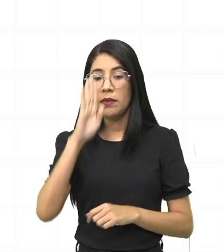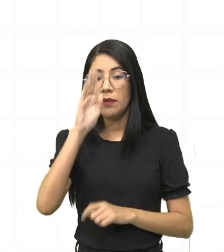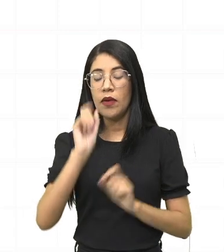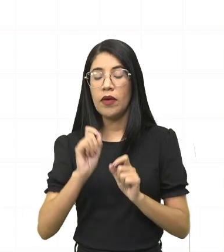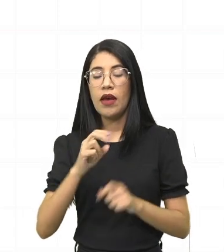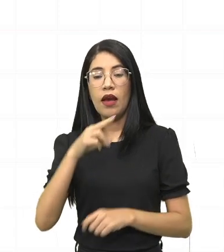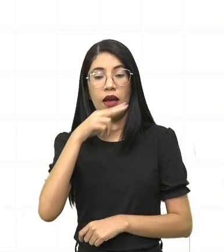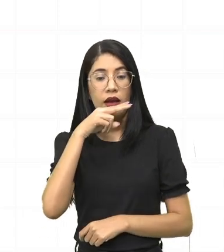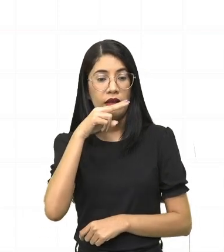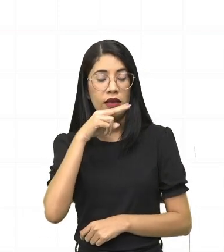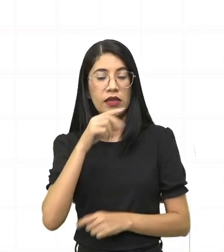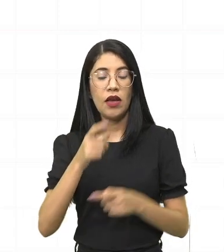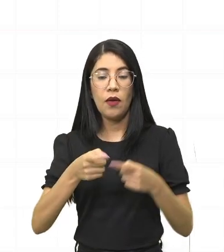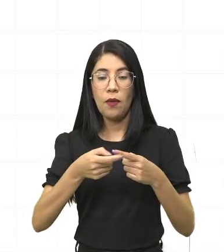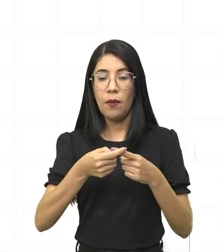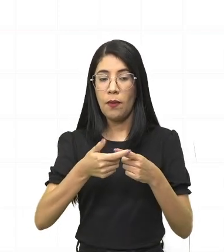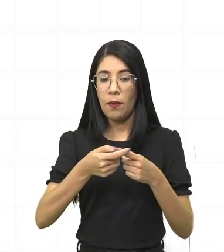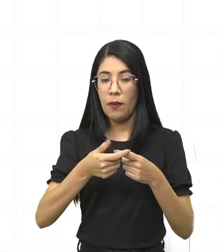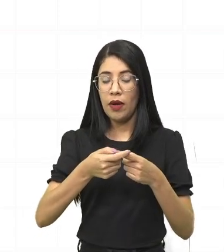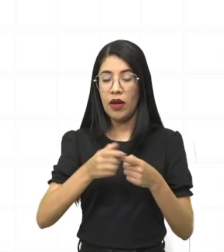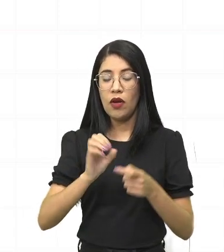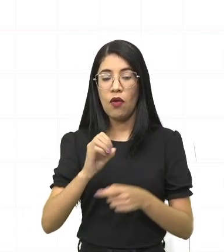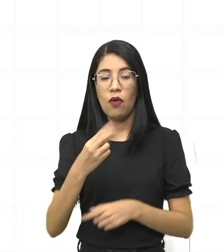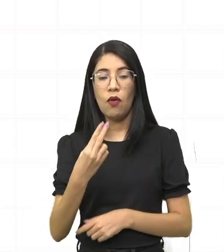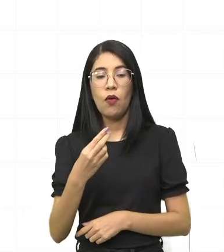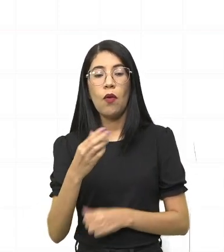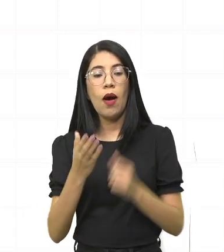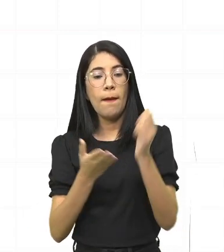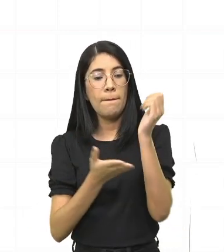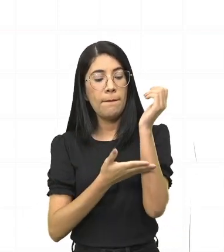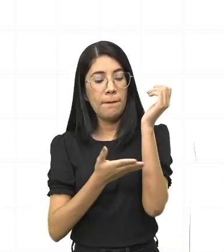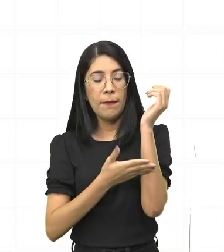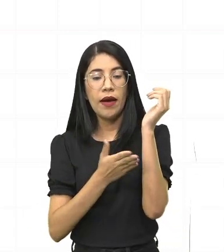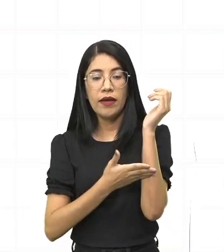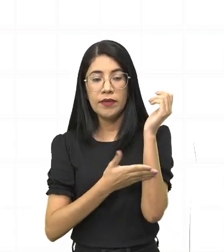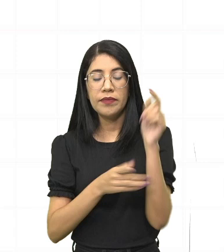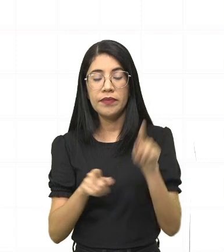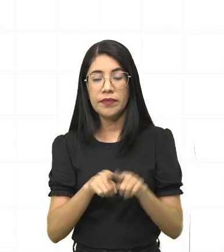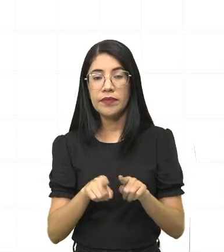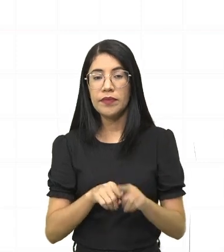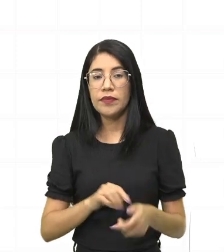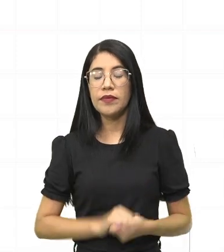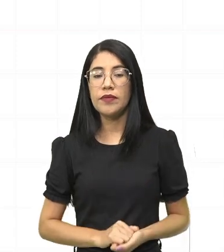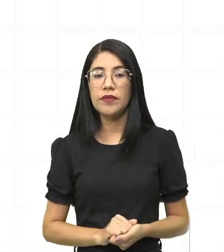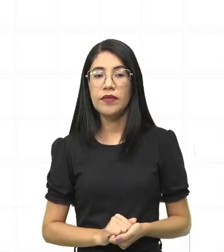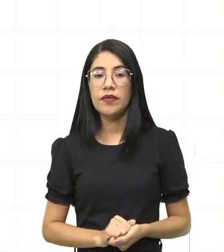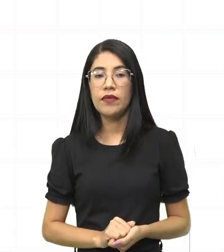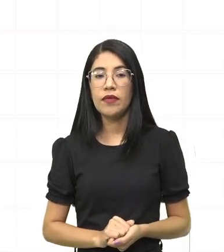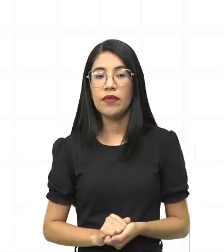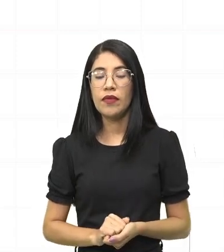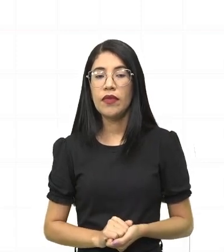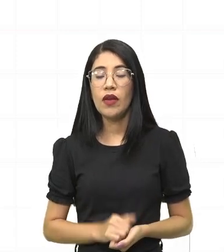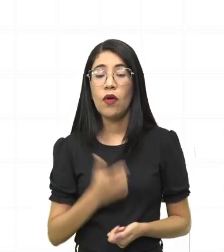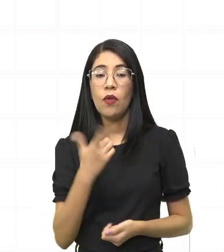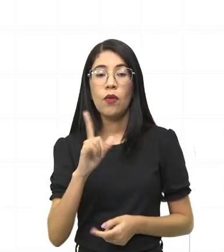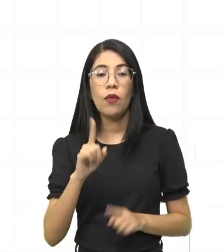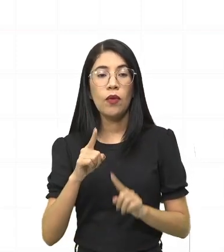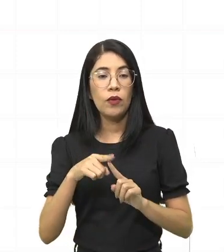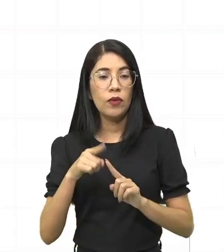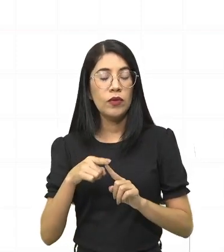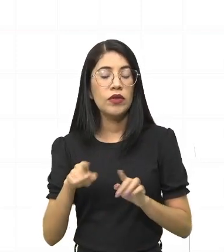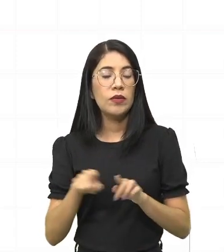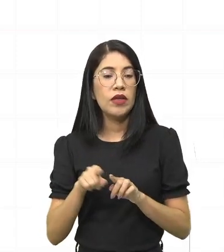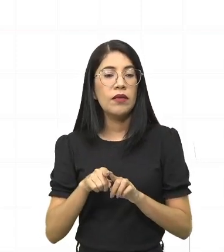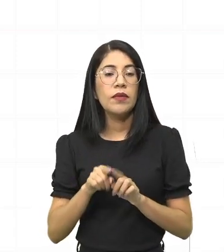a cana-de-açúcar, o milho ou a celulose. E também nós temos um outro tipo, né,